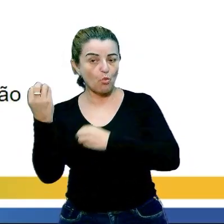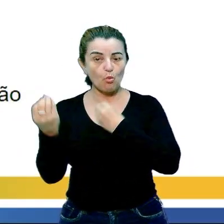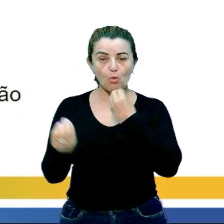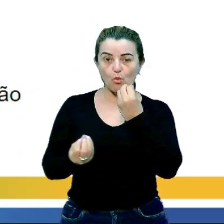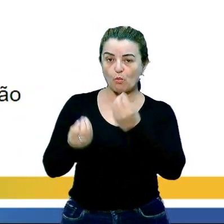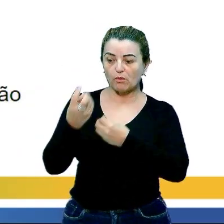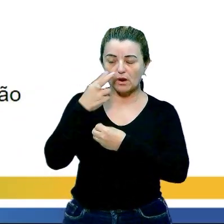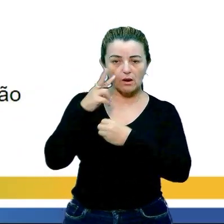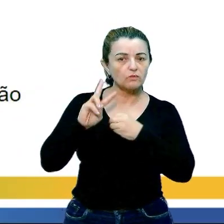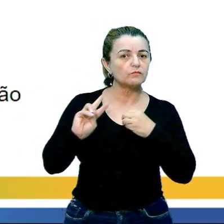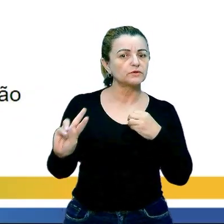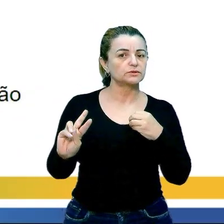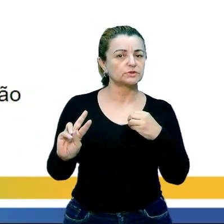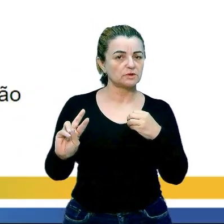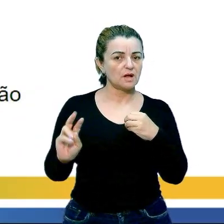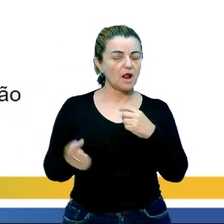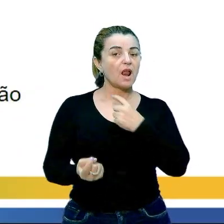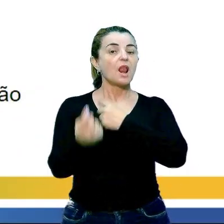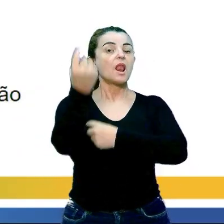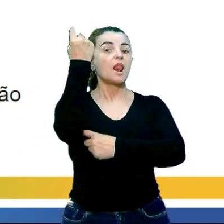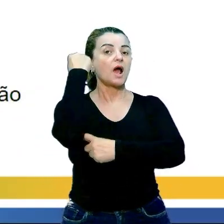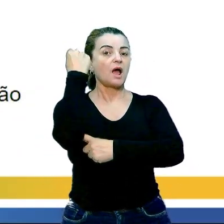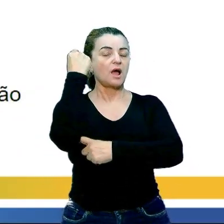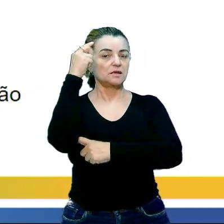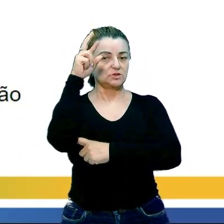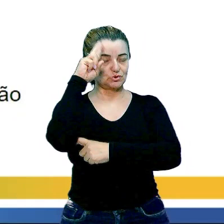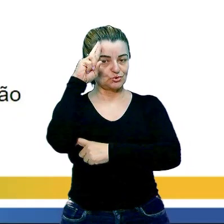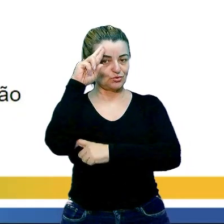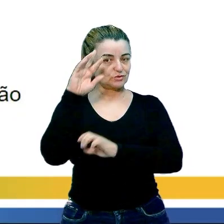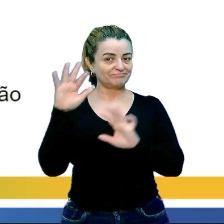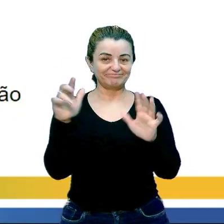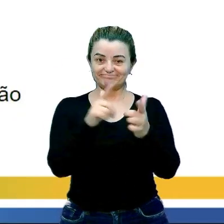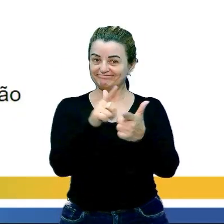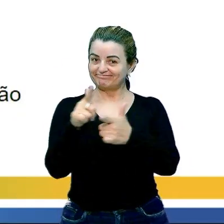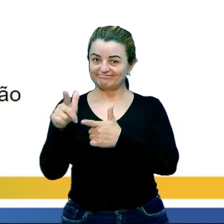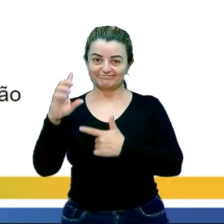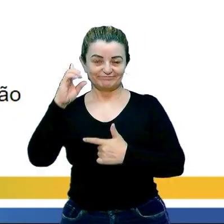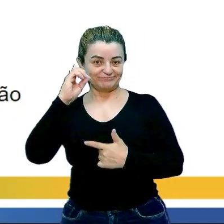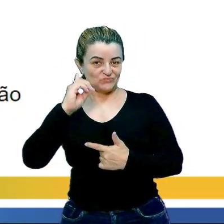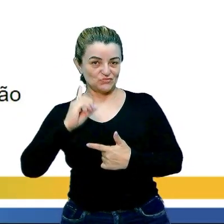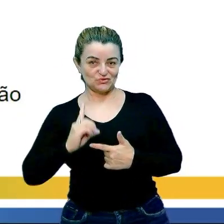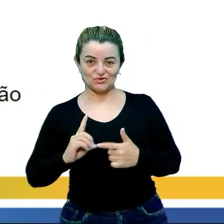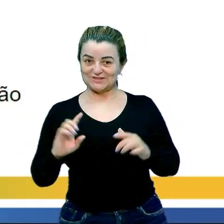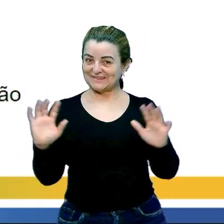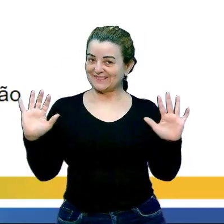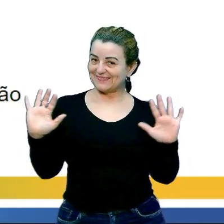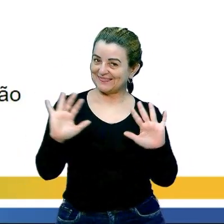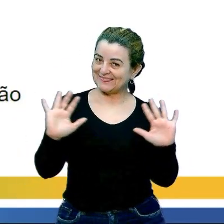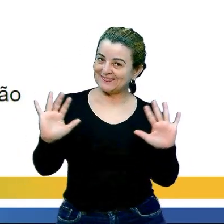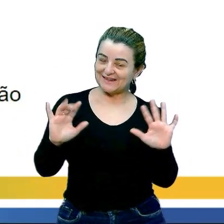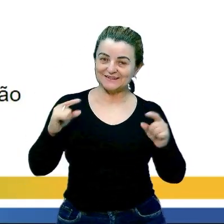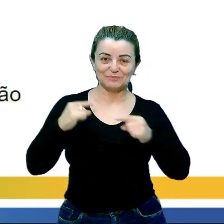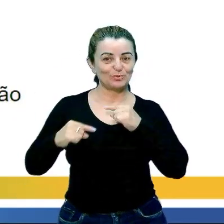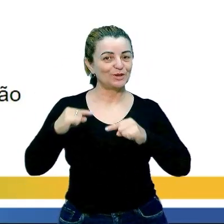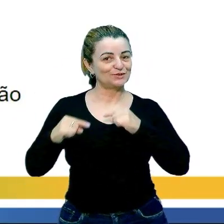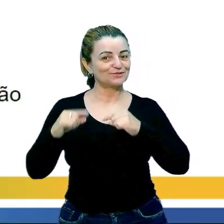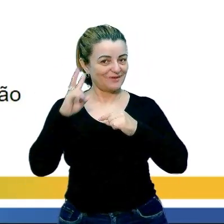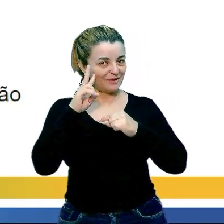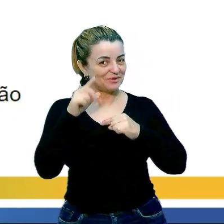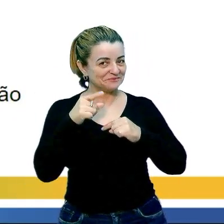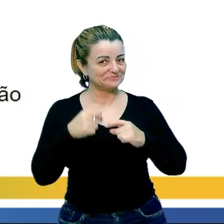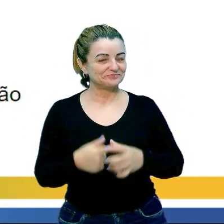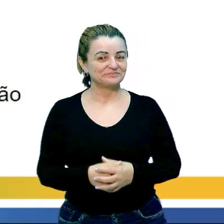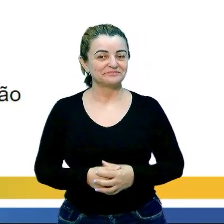elas eram vistas, né, naquele período da história. Elas não tinham direito político, lembrem disso,